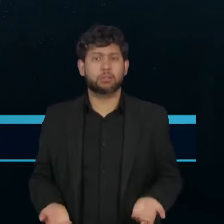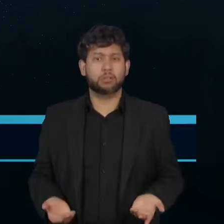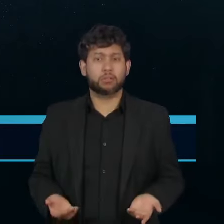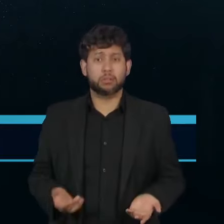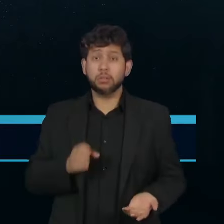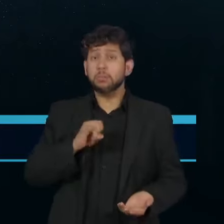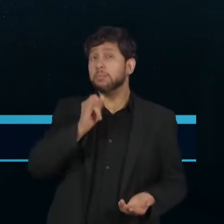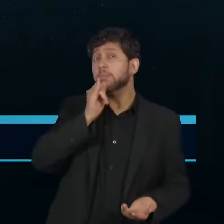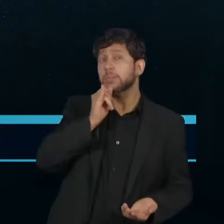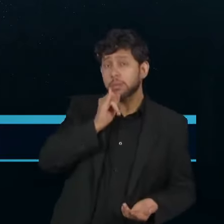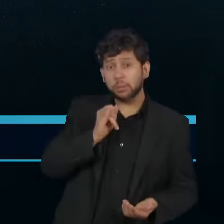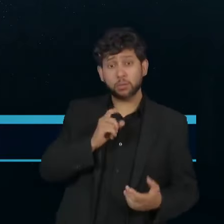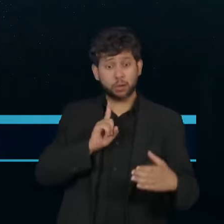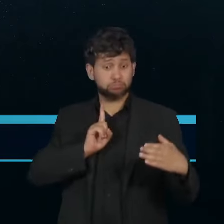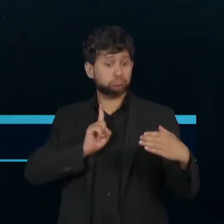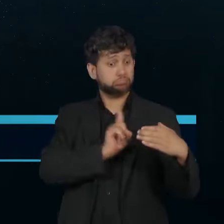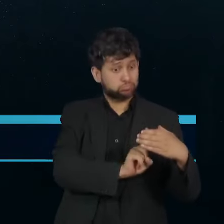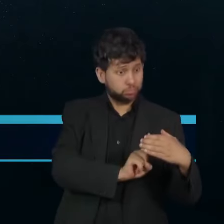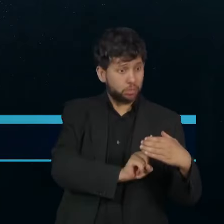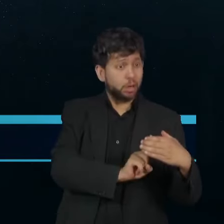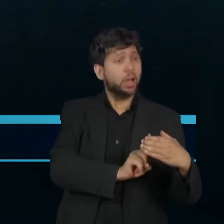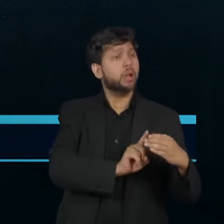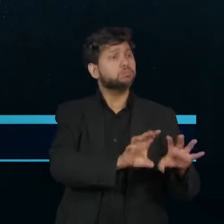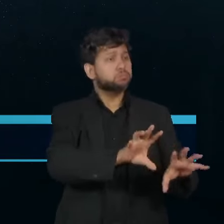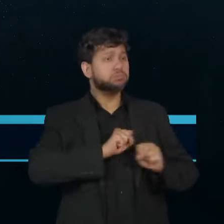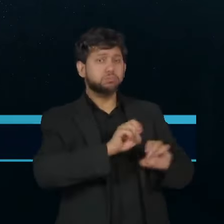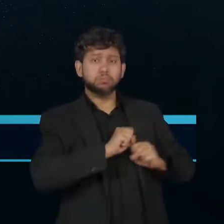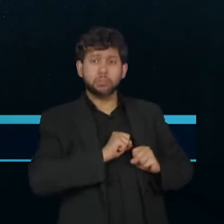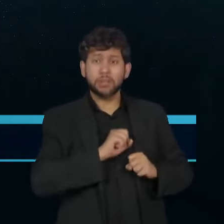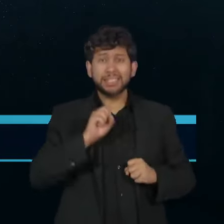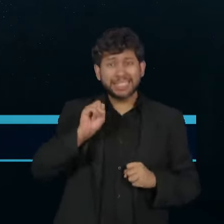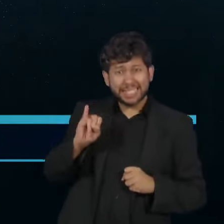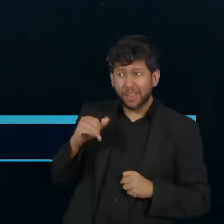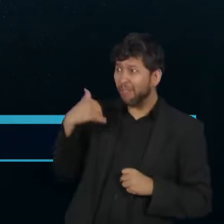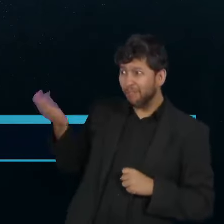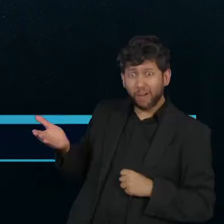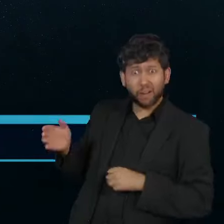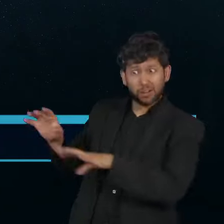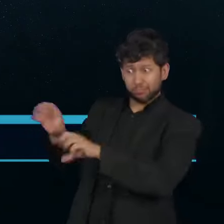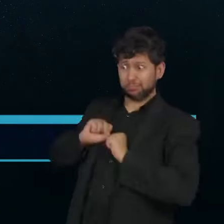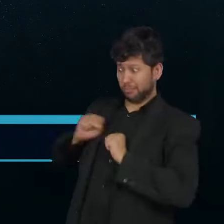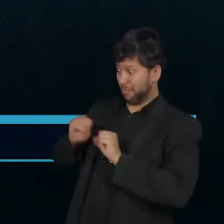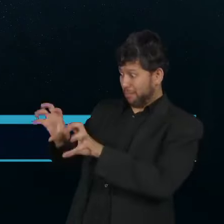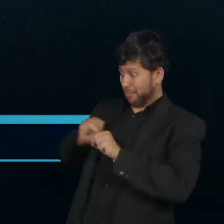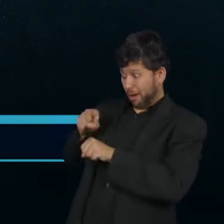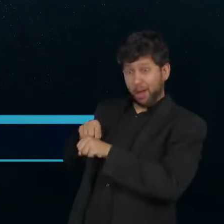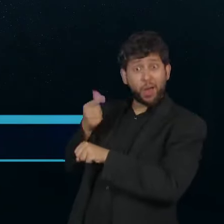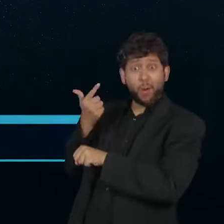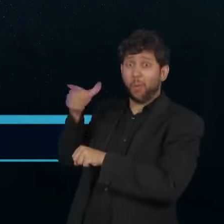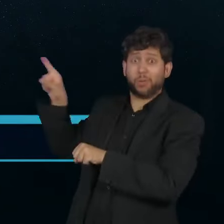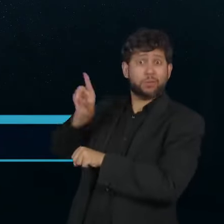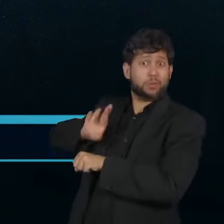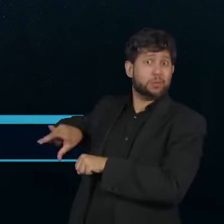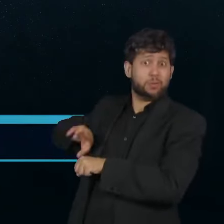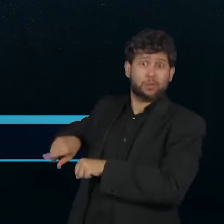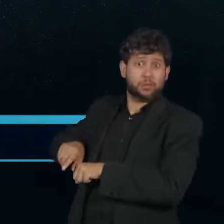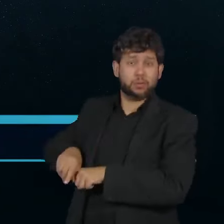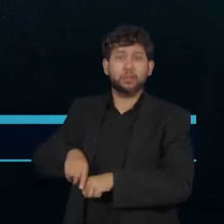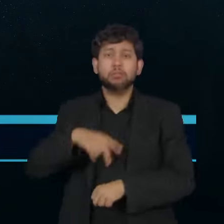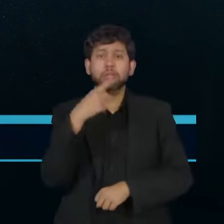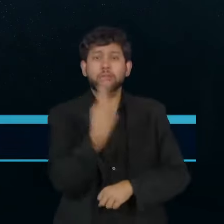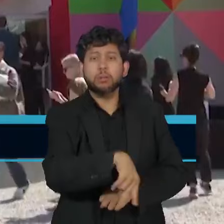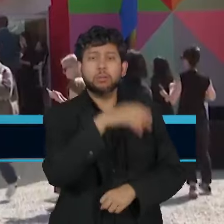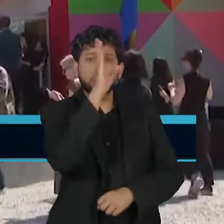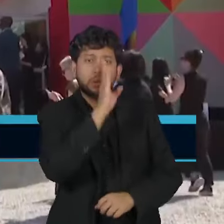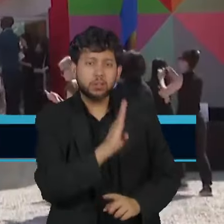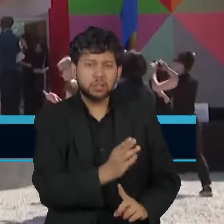trabalho tivesse sido desenvolvido em outra parte não seria o que é porque a arte brasileira é muito